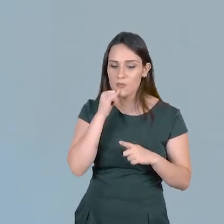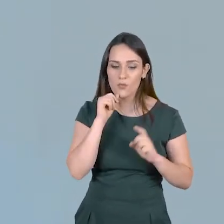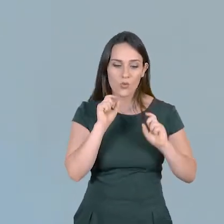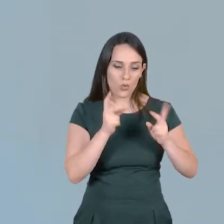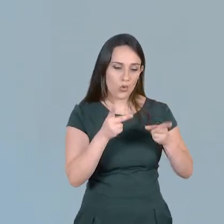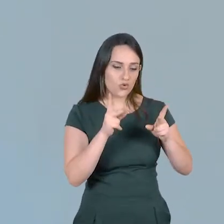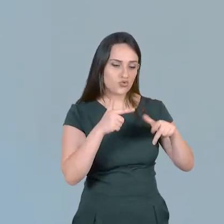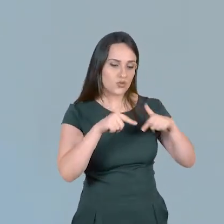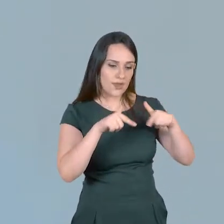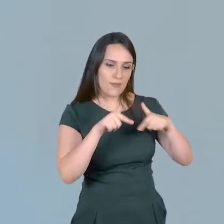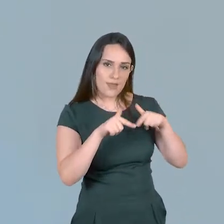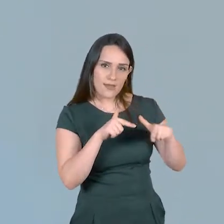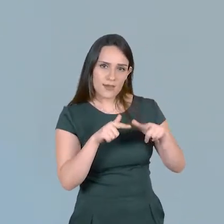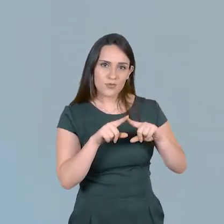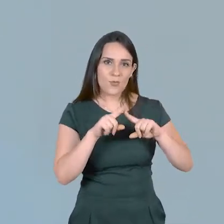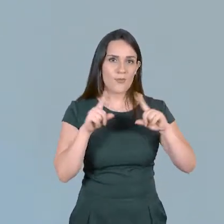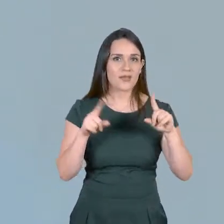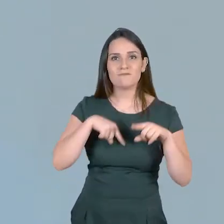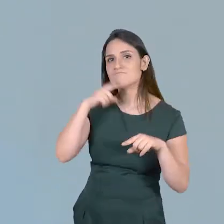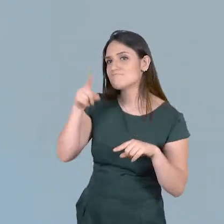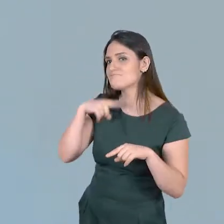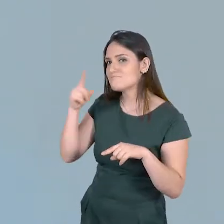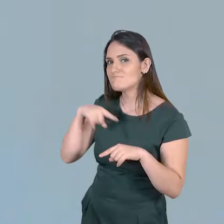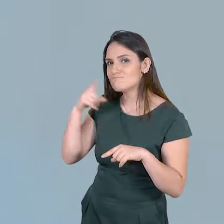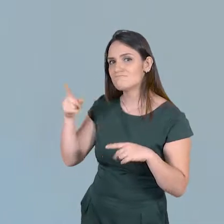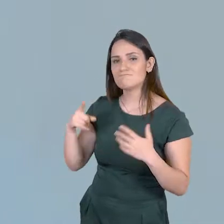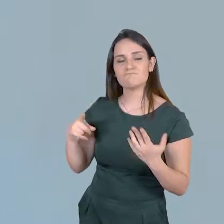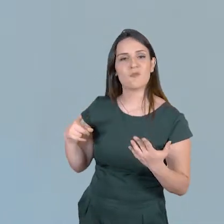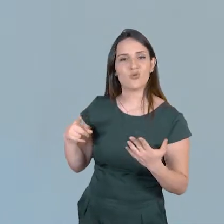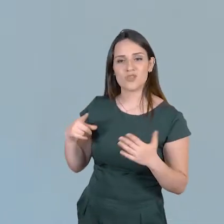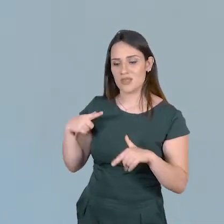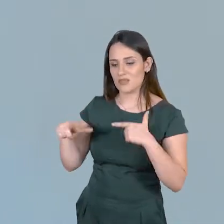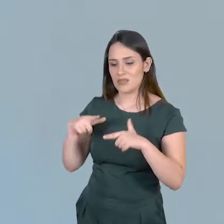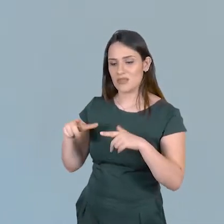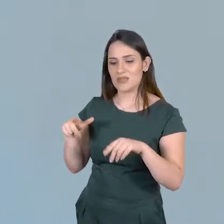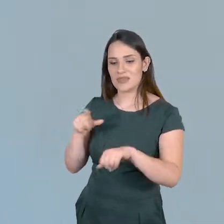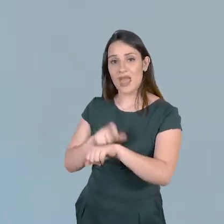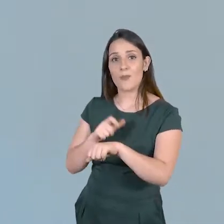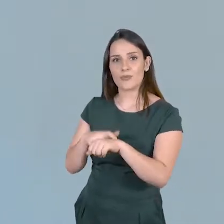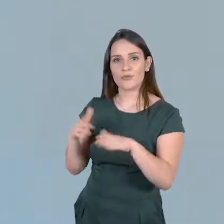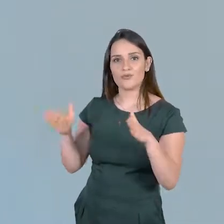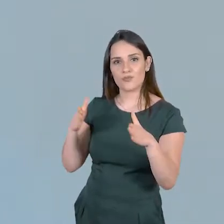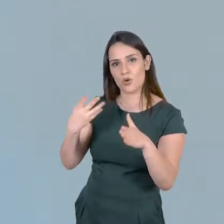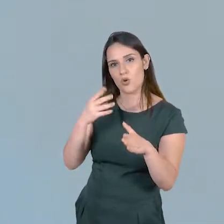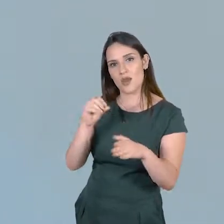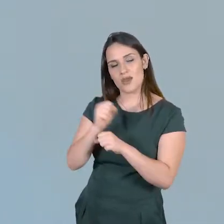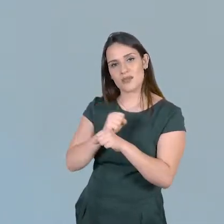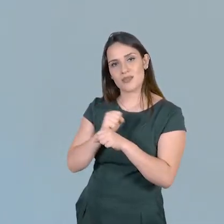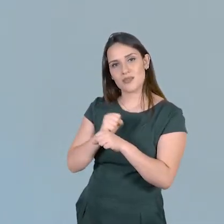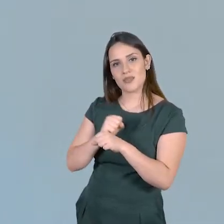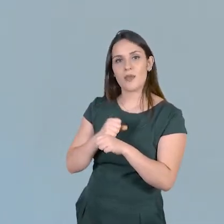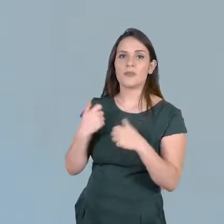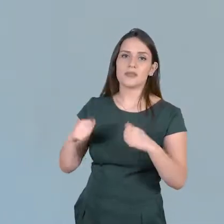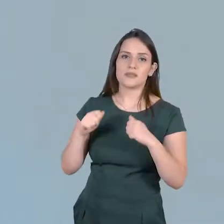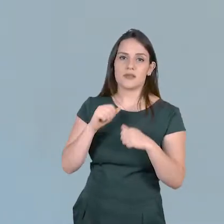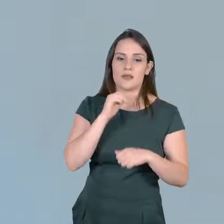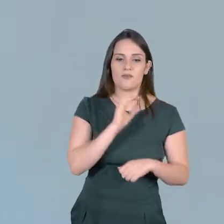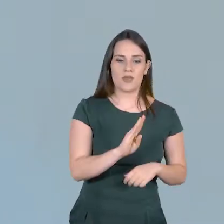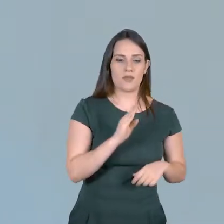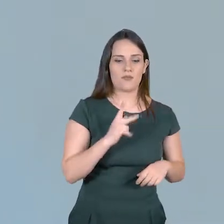manter. Isso se deve ao nosso intuito da Constituição Federal mesmo, que é a dignidade humana,